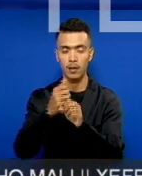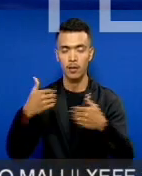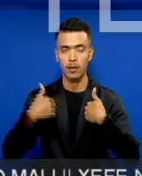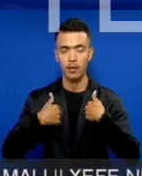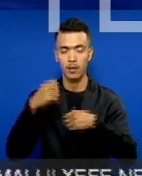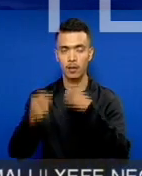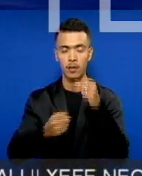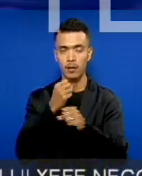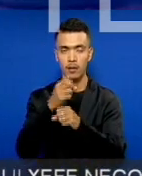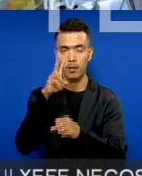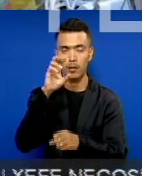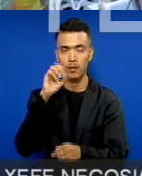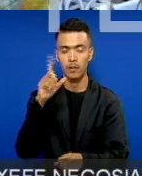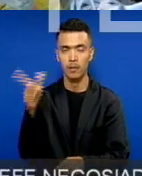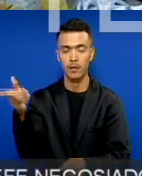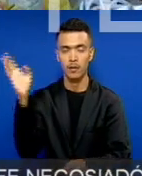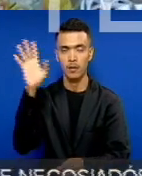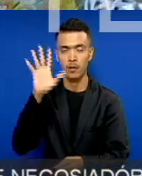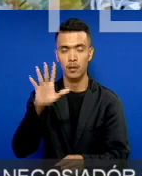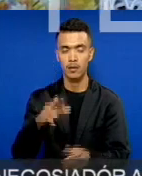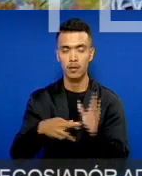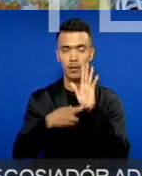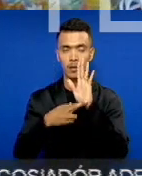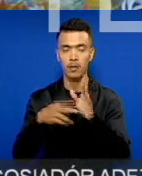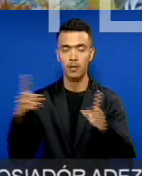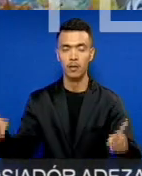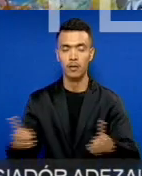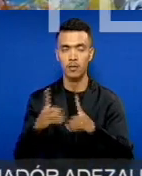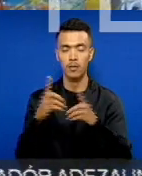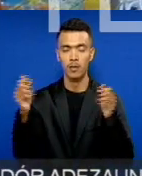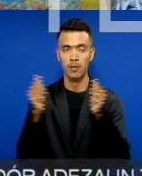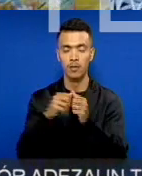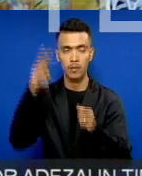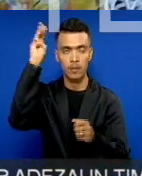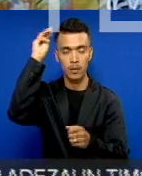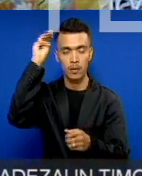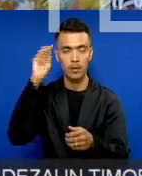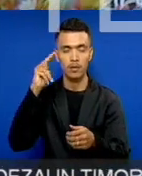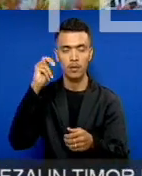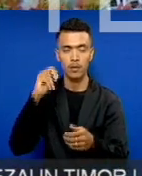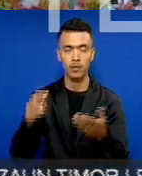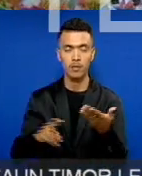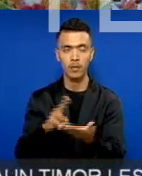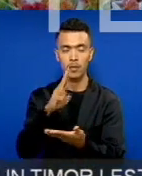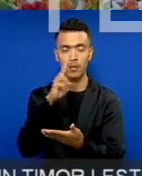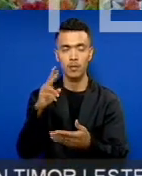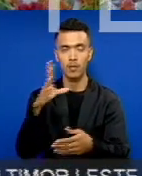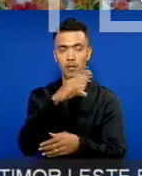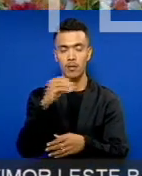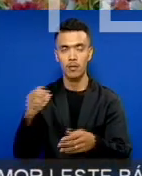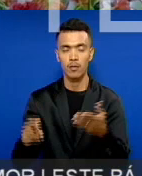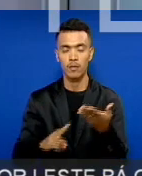Rua Ronulo Ressen Lima. Delegação né Assor Malho Onaho, Ministro Ensino Superior Ciência e Cultura, na Universidade